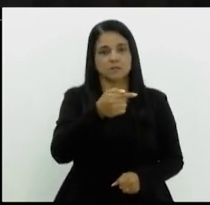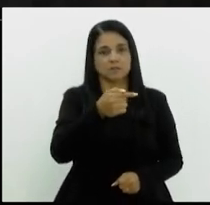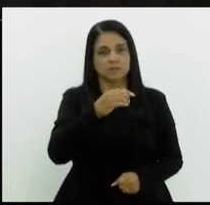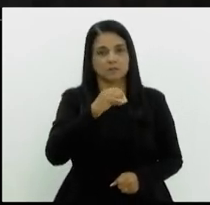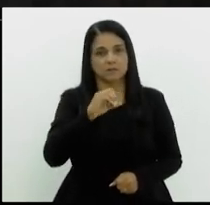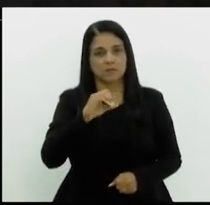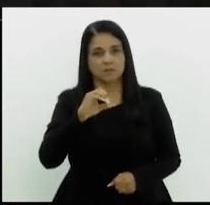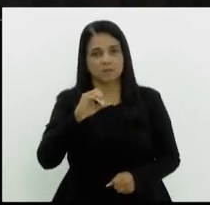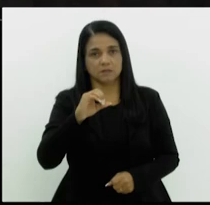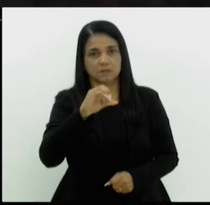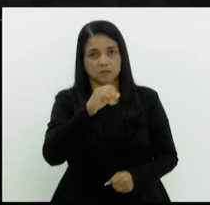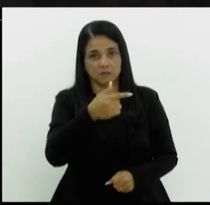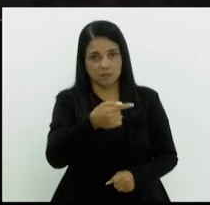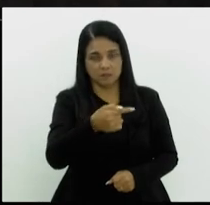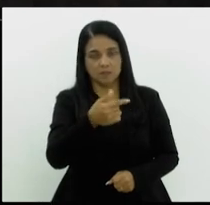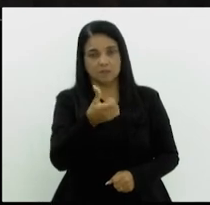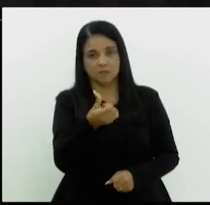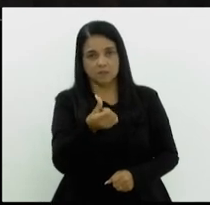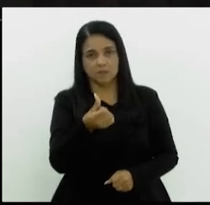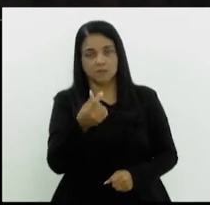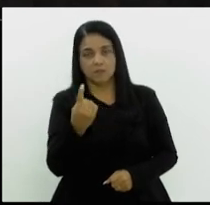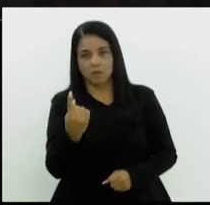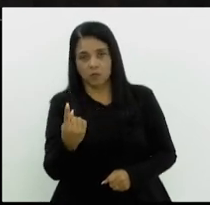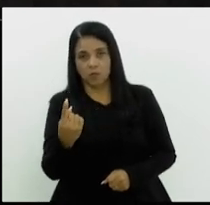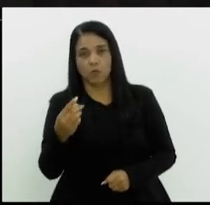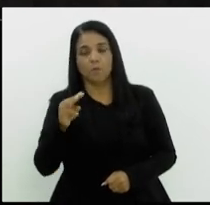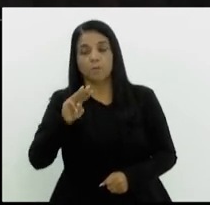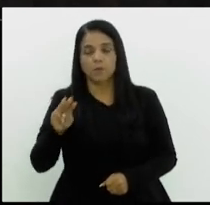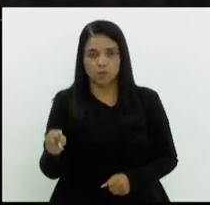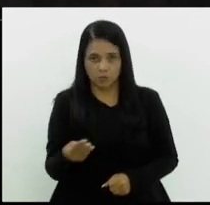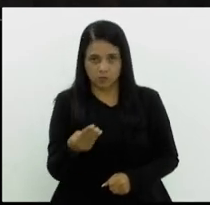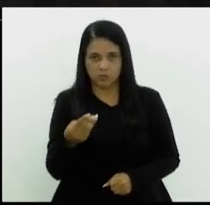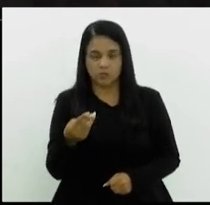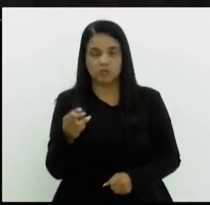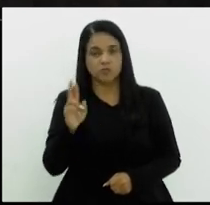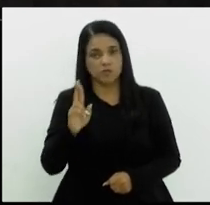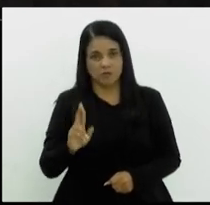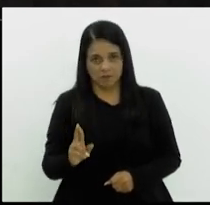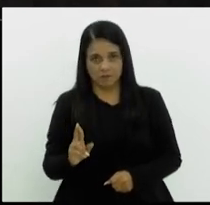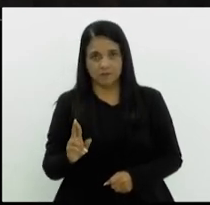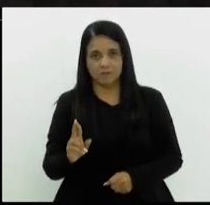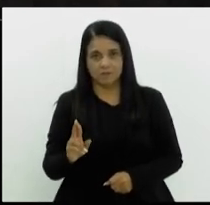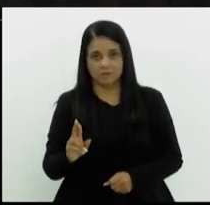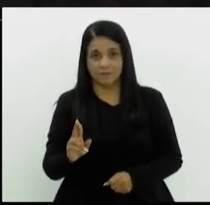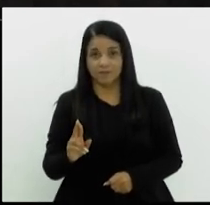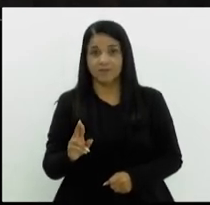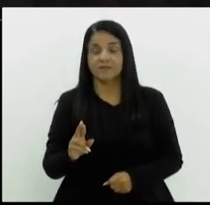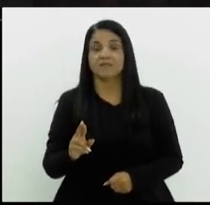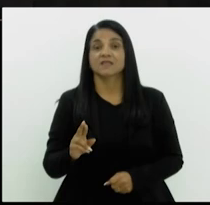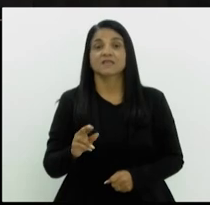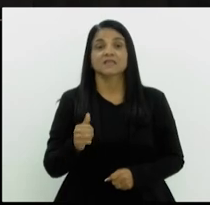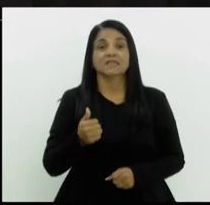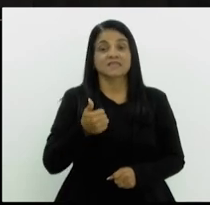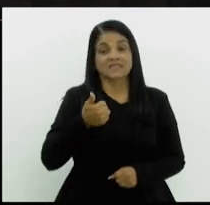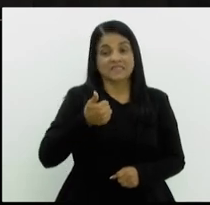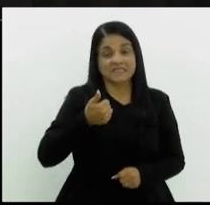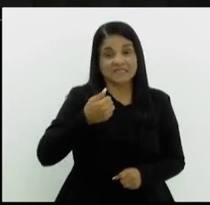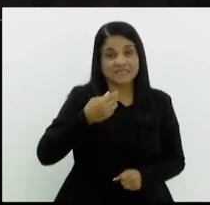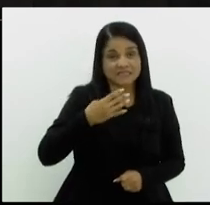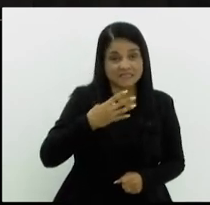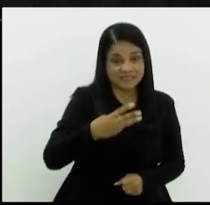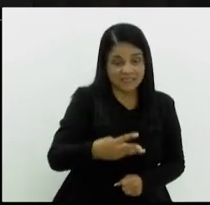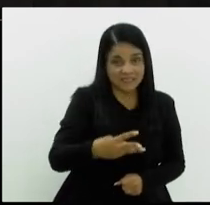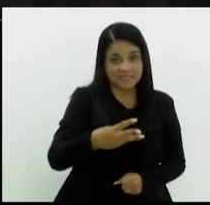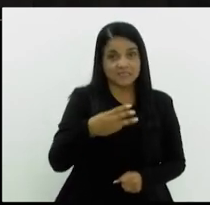bilhões e 761 milhões de reais. Déficit previsto de 13